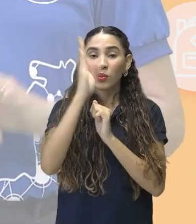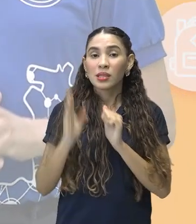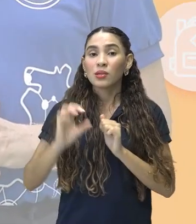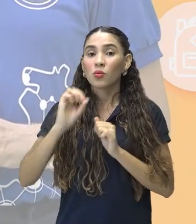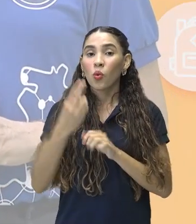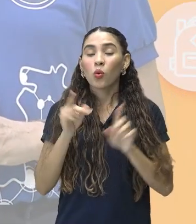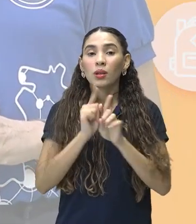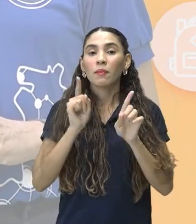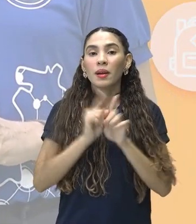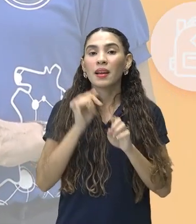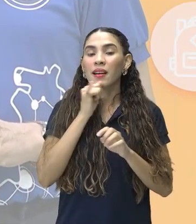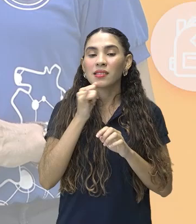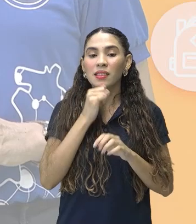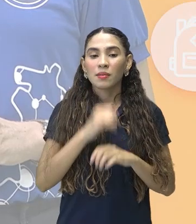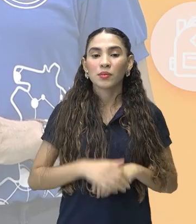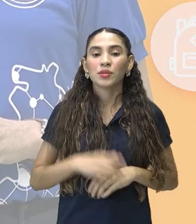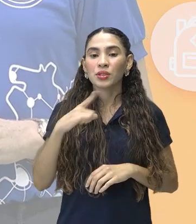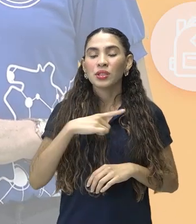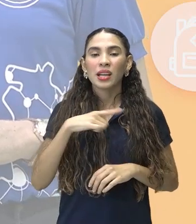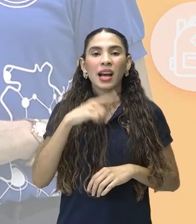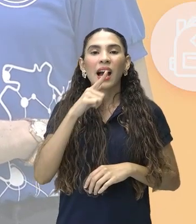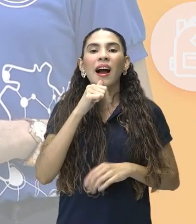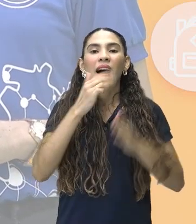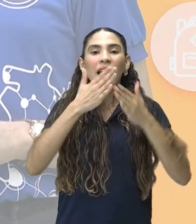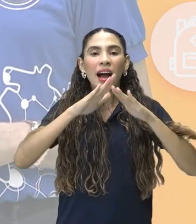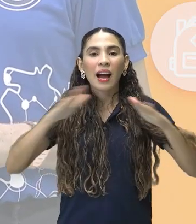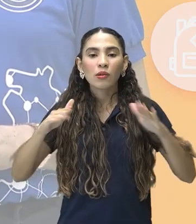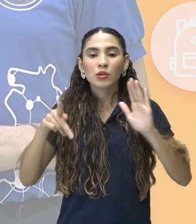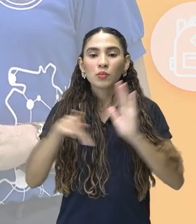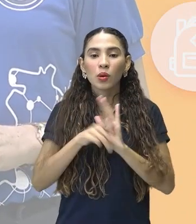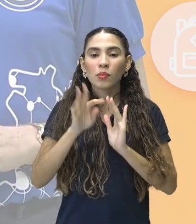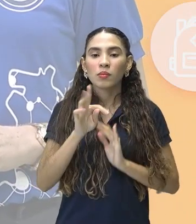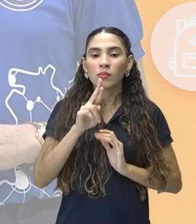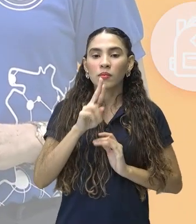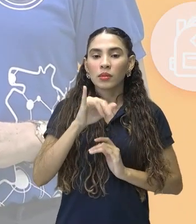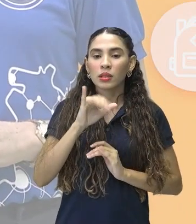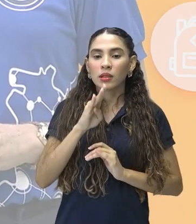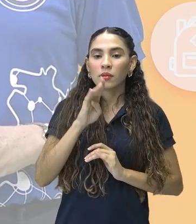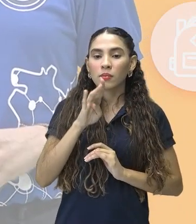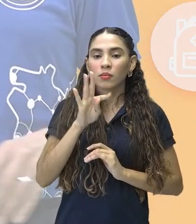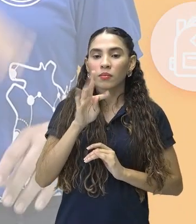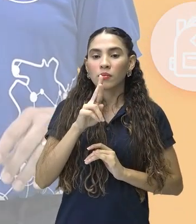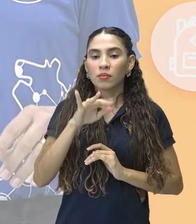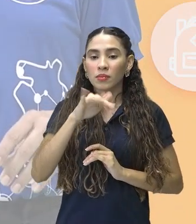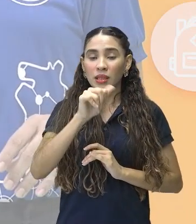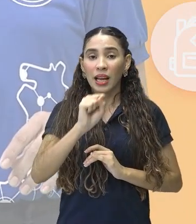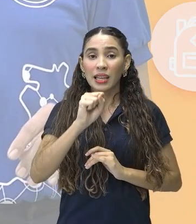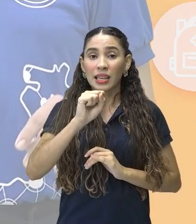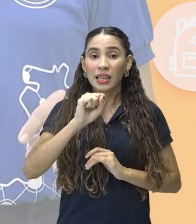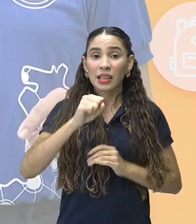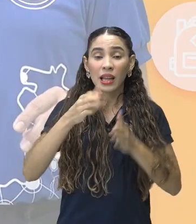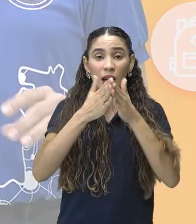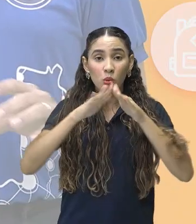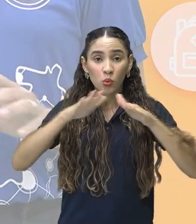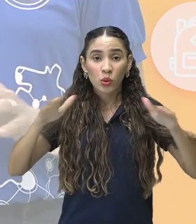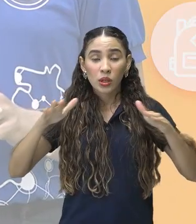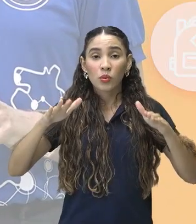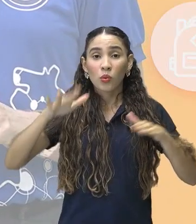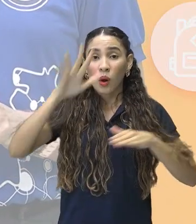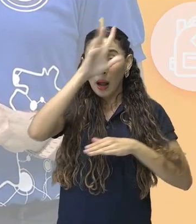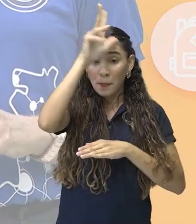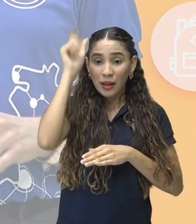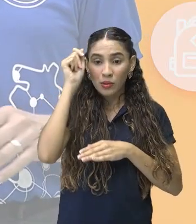ou que fossem banhados por águas tributárias do rio Amazonas. Por onde percorresse aí o